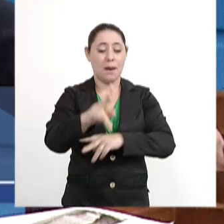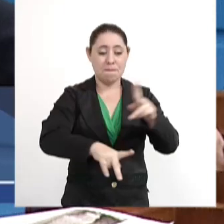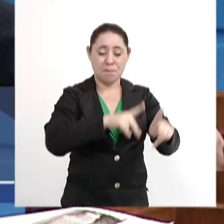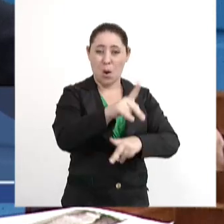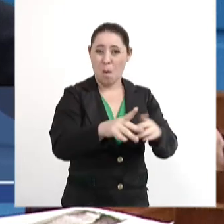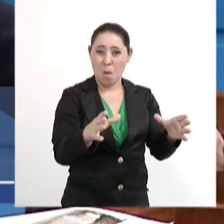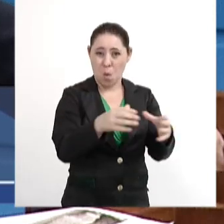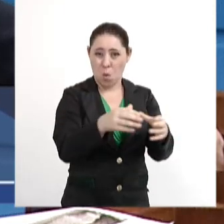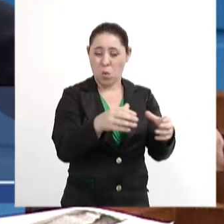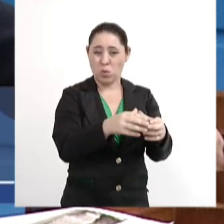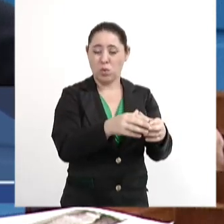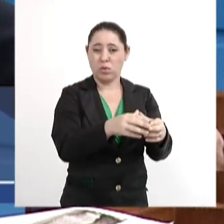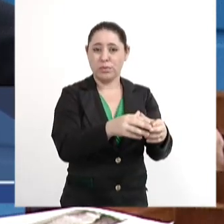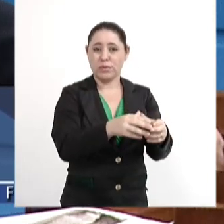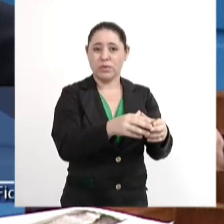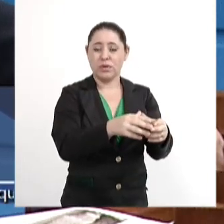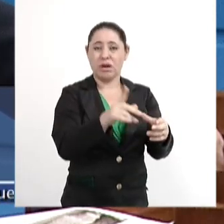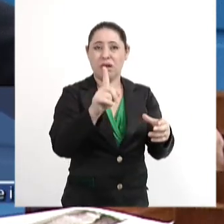por uma